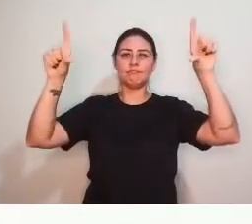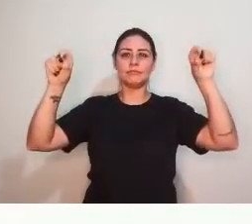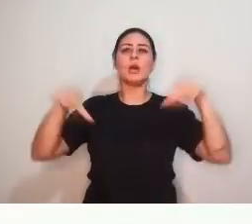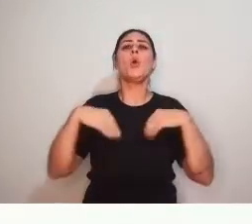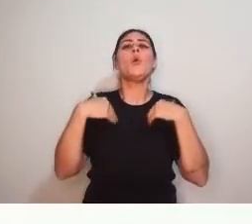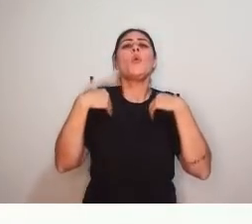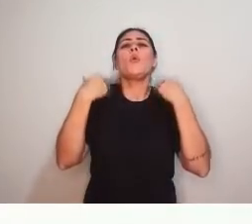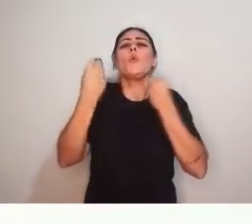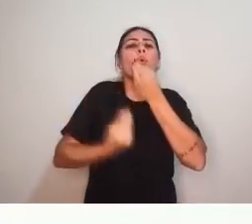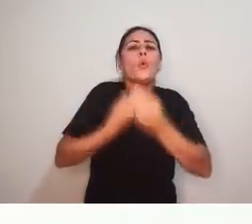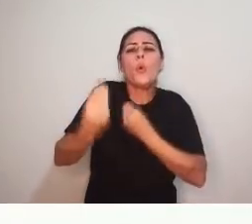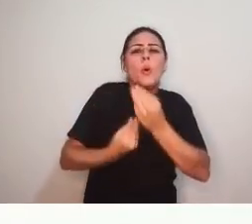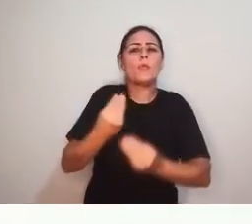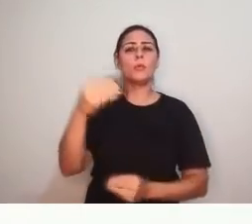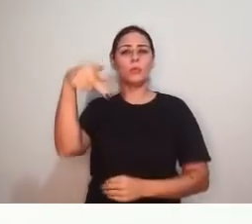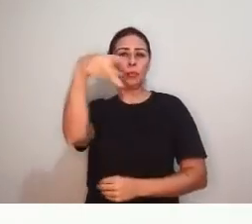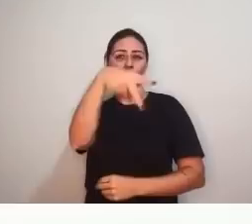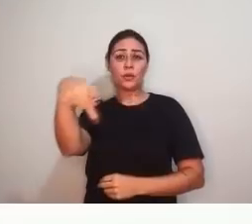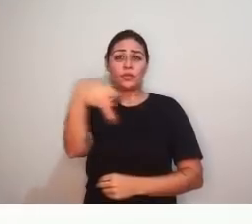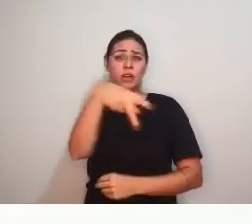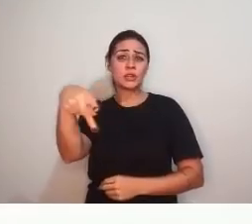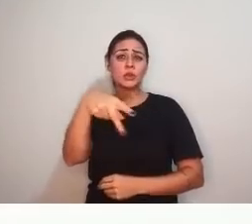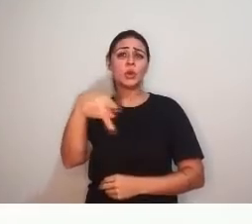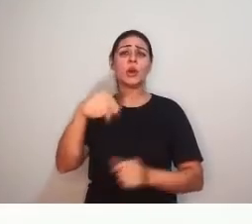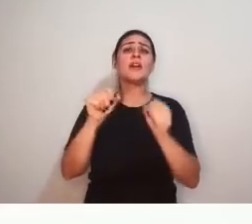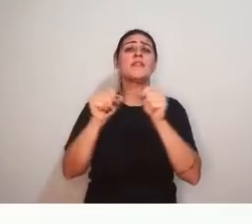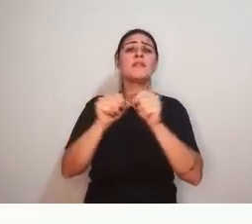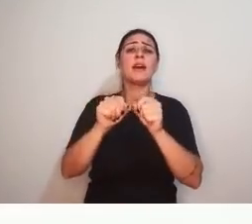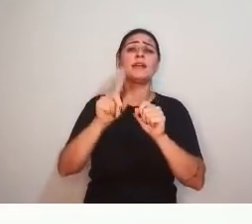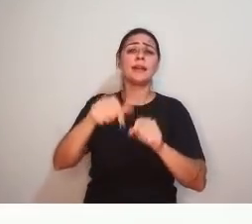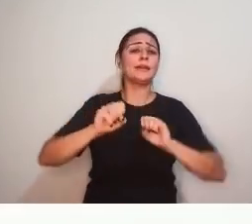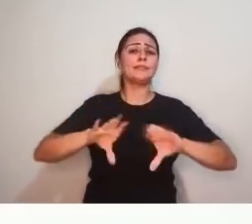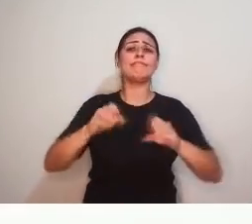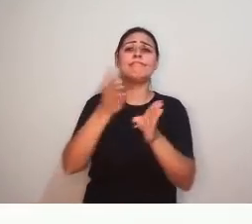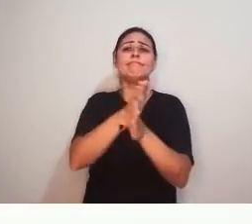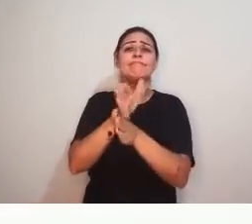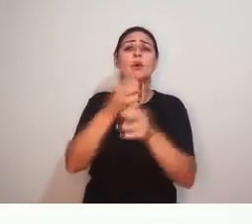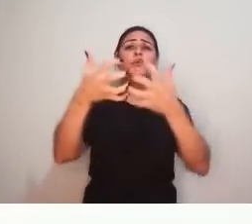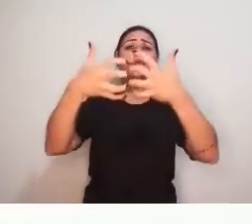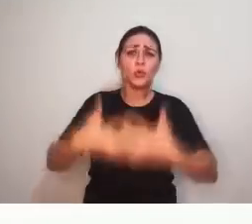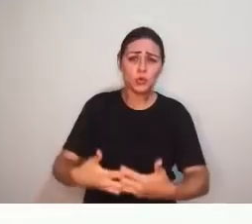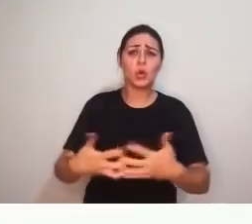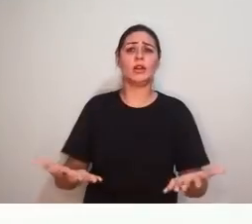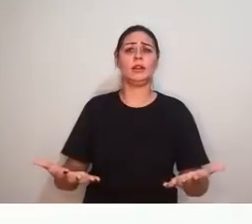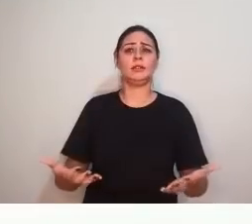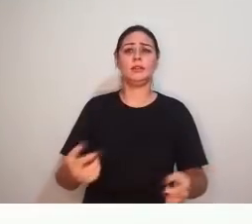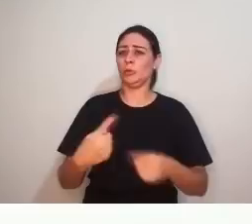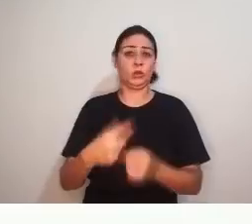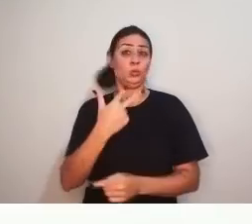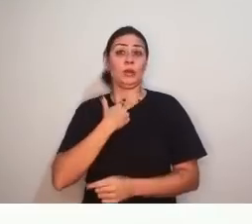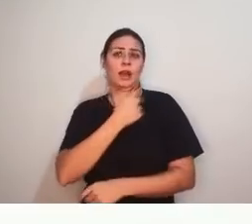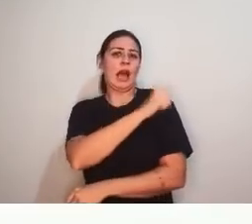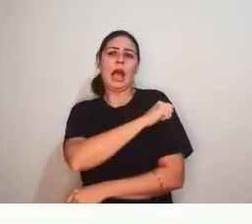aqui. Que atitudes são esperadas do docente para que isso funcione? Sim, porque não vai